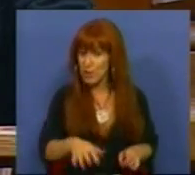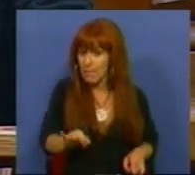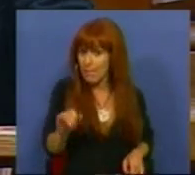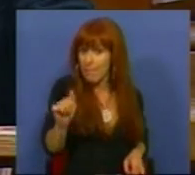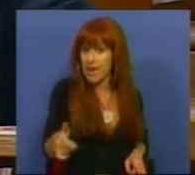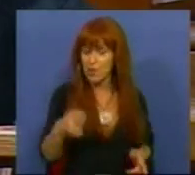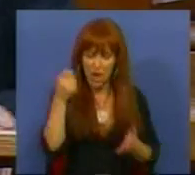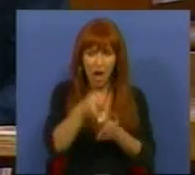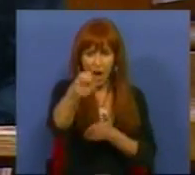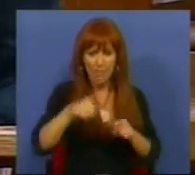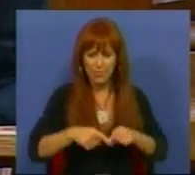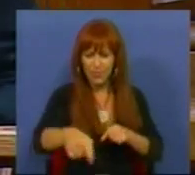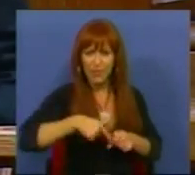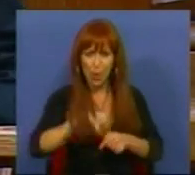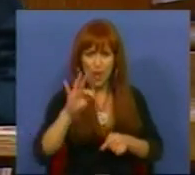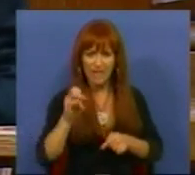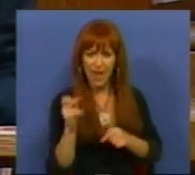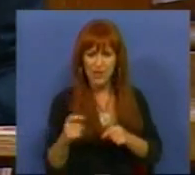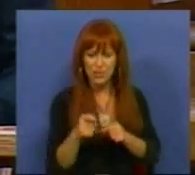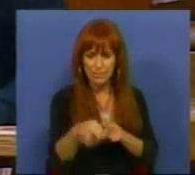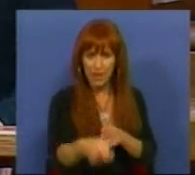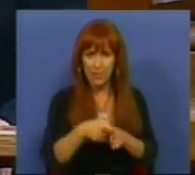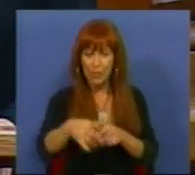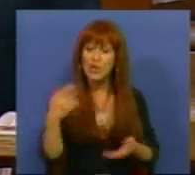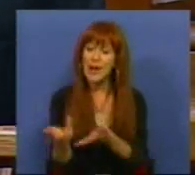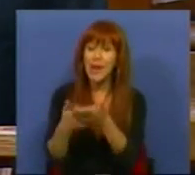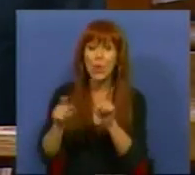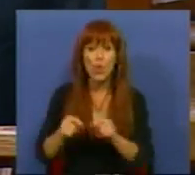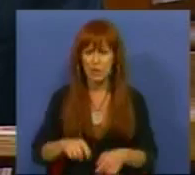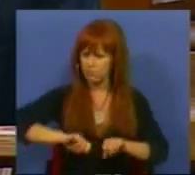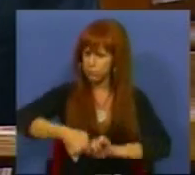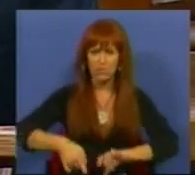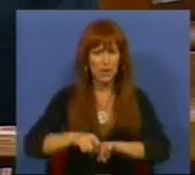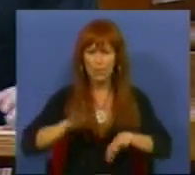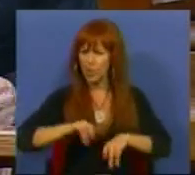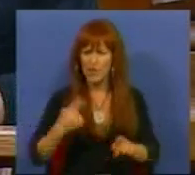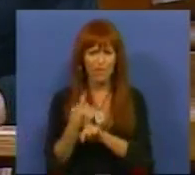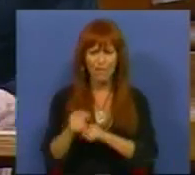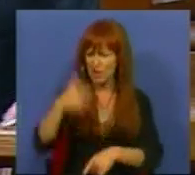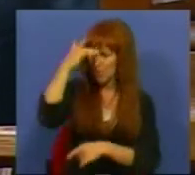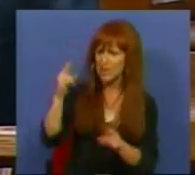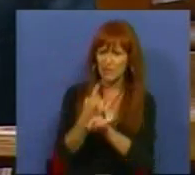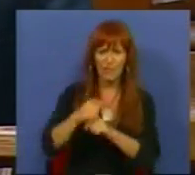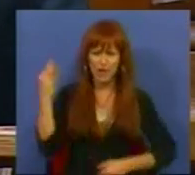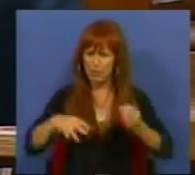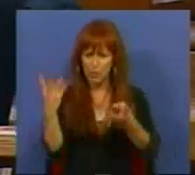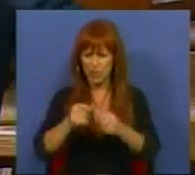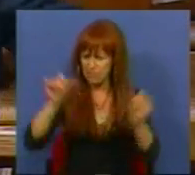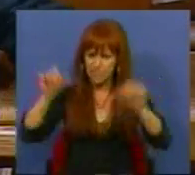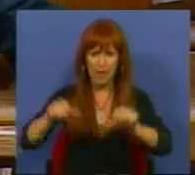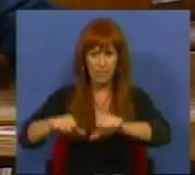PIB a pagar durante os próximos 40 anos em negócios que foram arrasados por sucessivos parceiros do Tribunal de